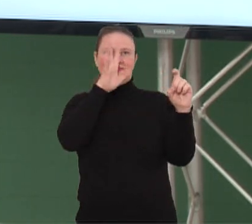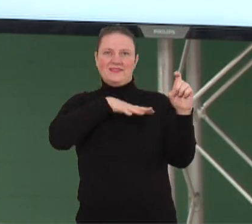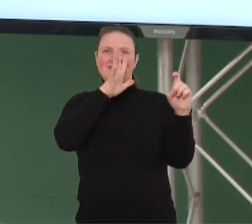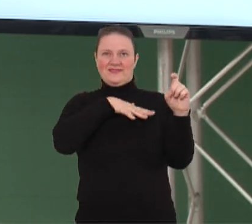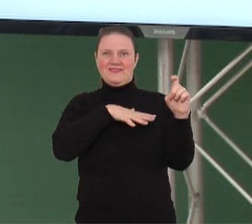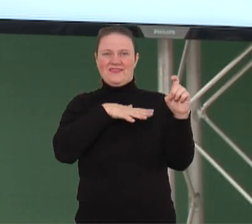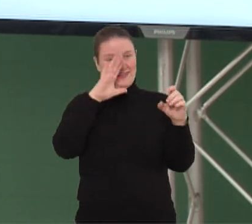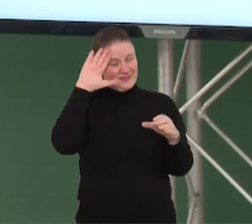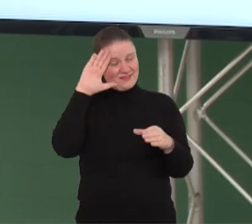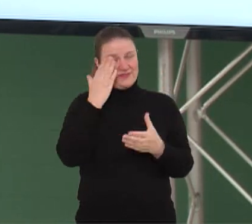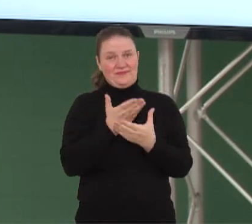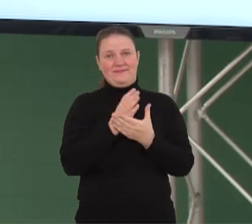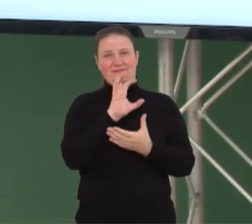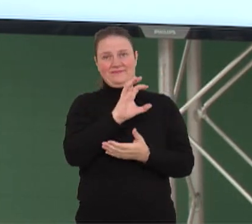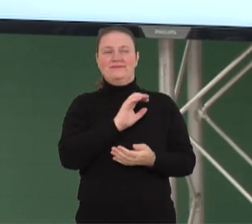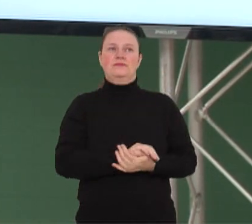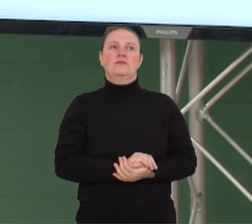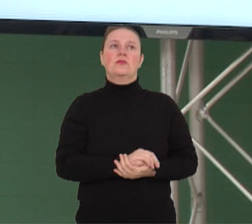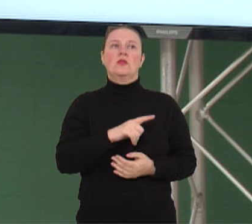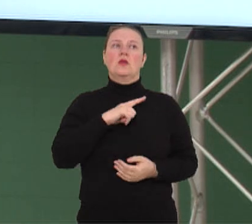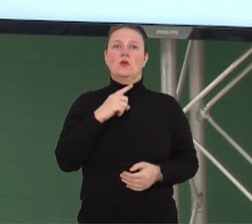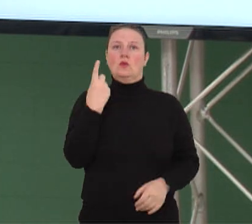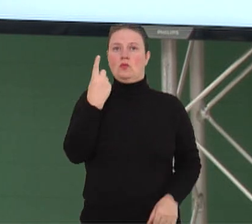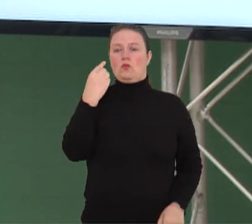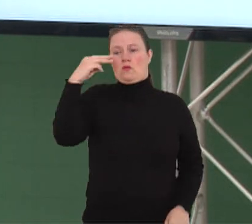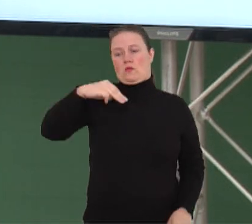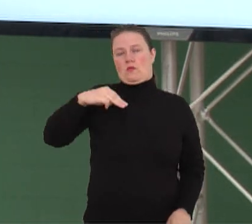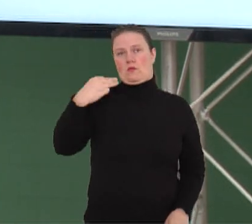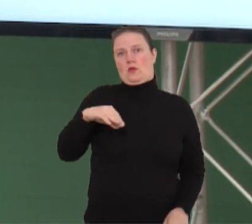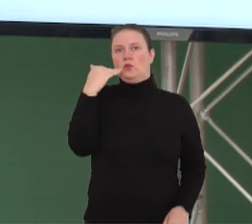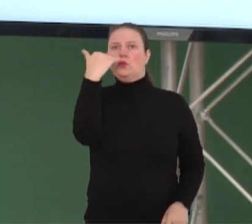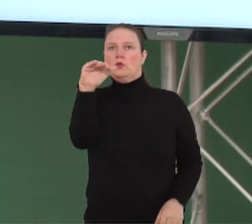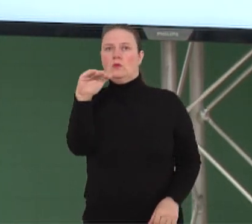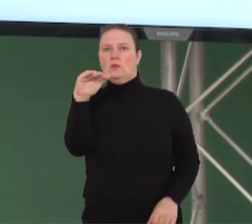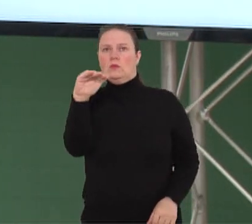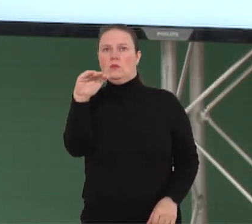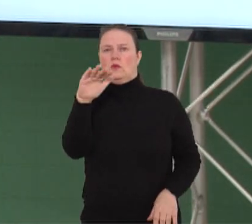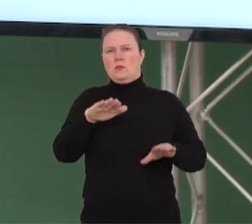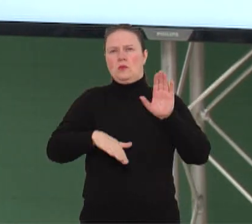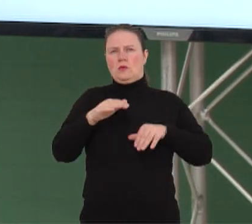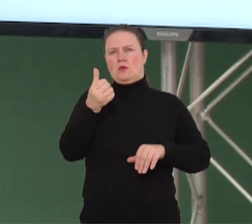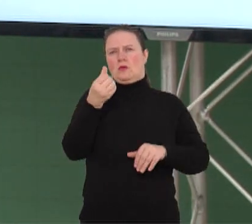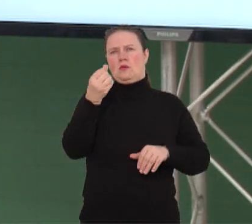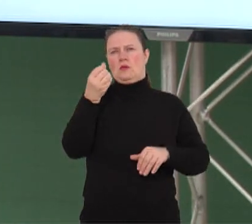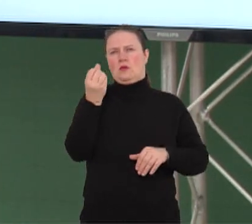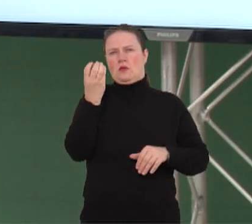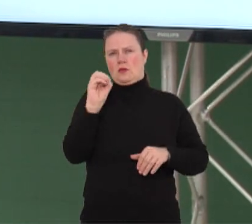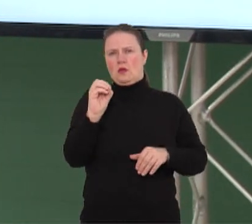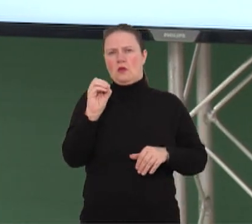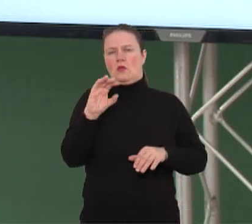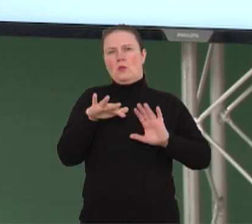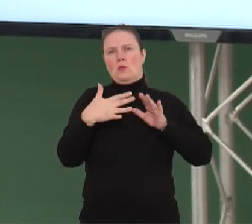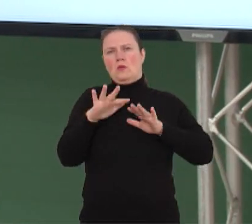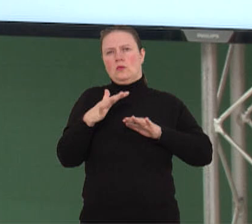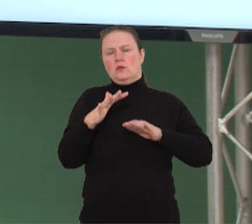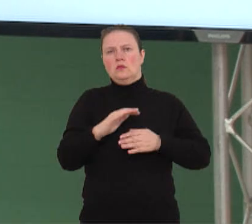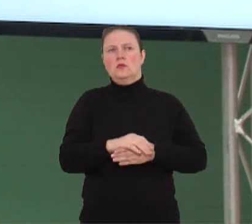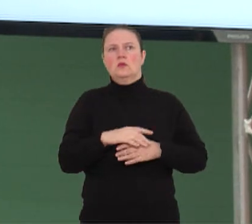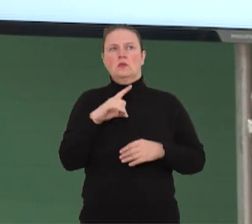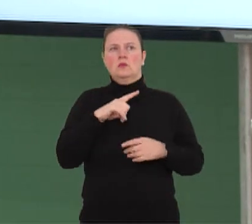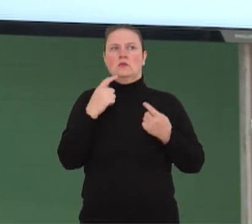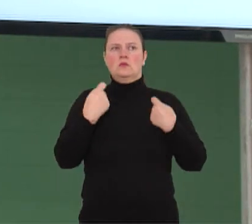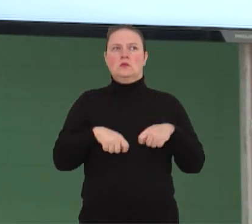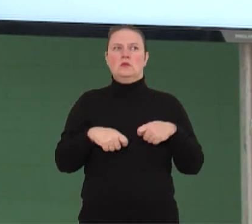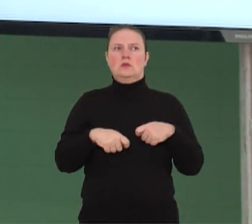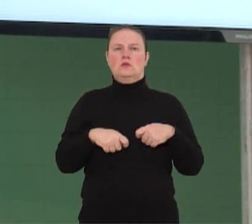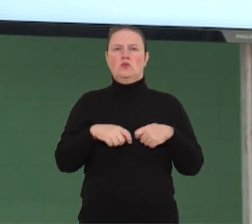entre 1,5 m e 1,60 m, que é mais ou menos a altura média dos indígenas. Por quê? Porque eles tinham que se posicionar em direção a